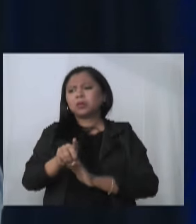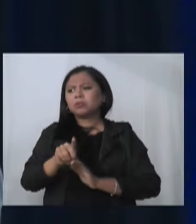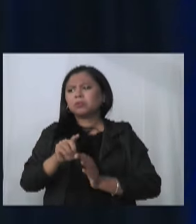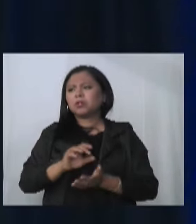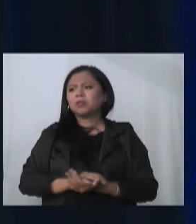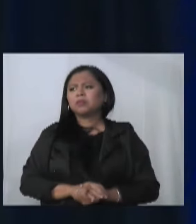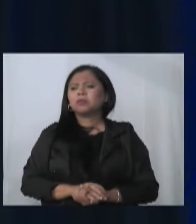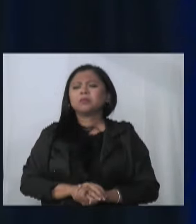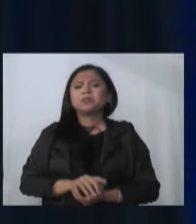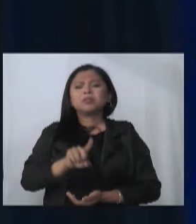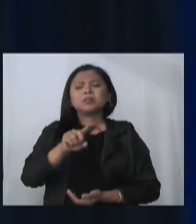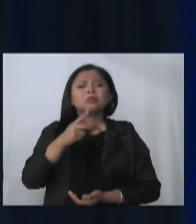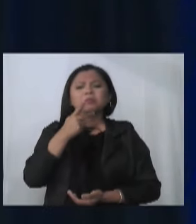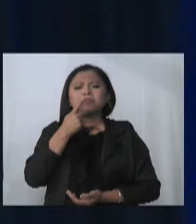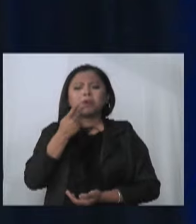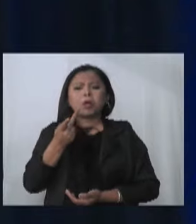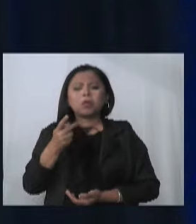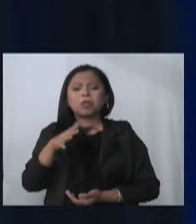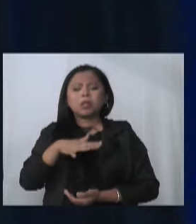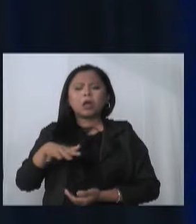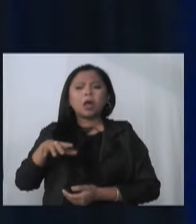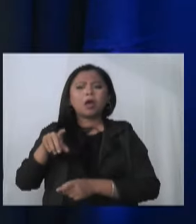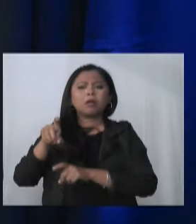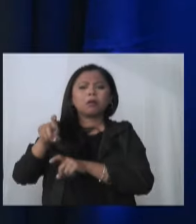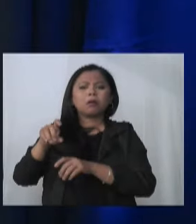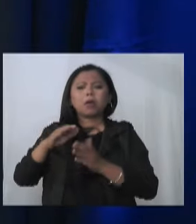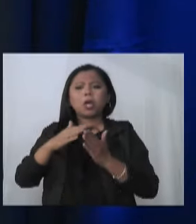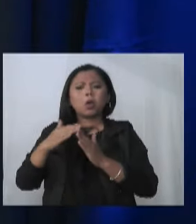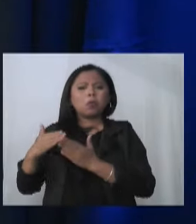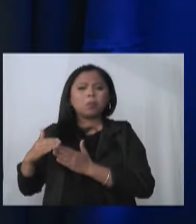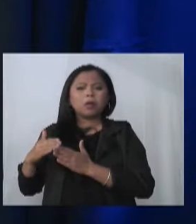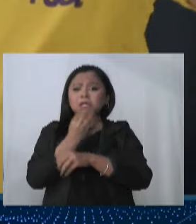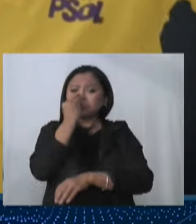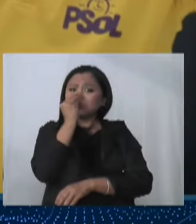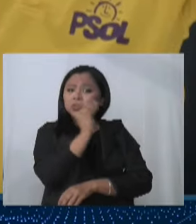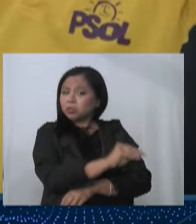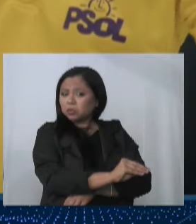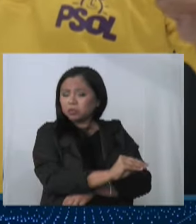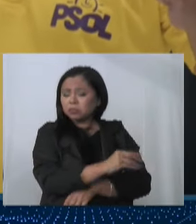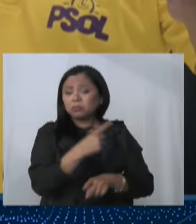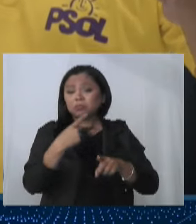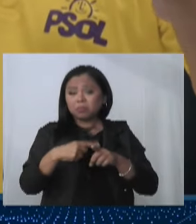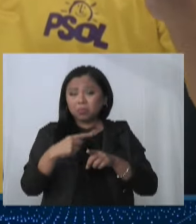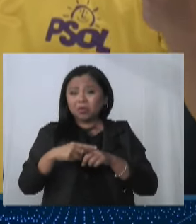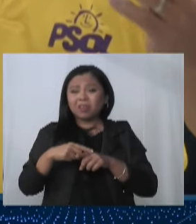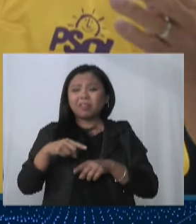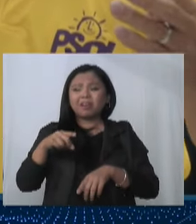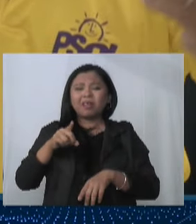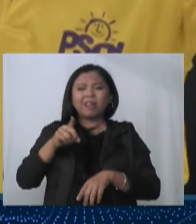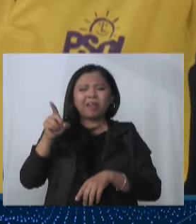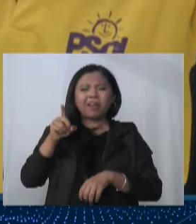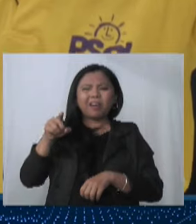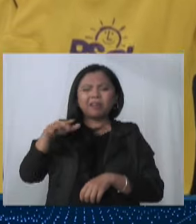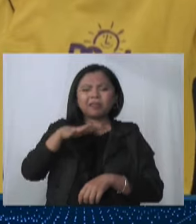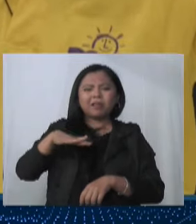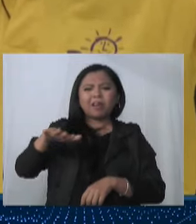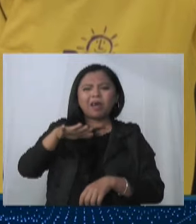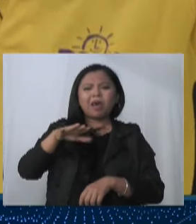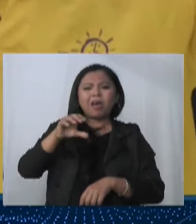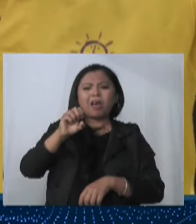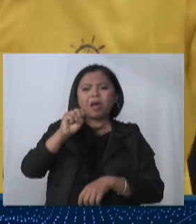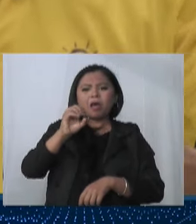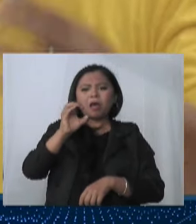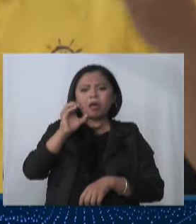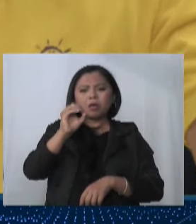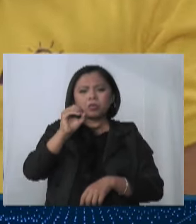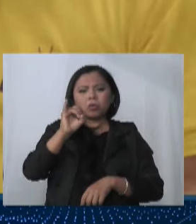urbana, qual é a sua opinião e o que fazer pela zona rural de Teresina? Lá no Soinho, se quer uma bomba no poço,